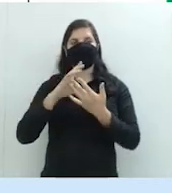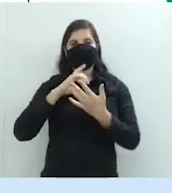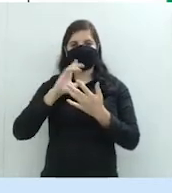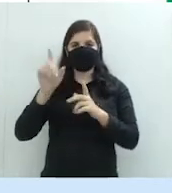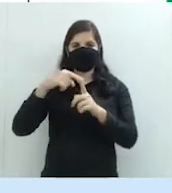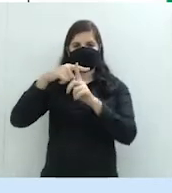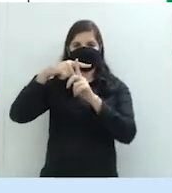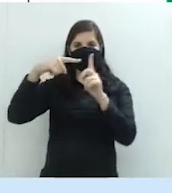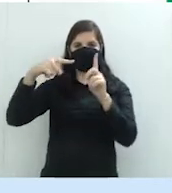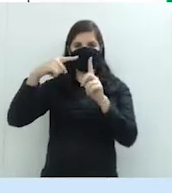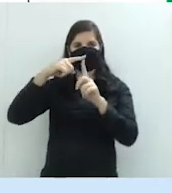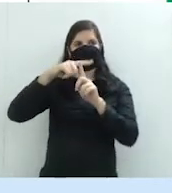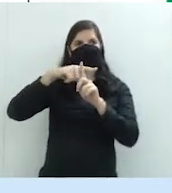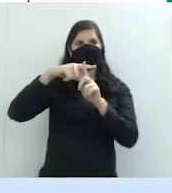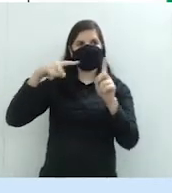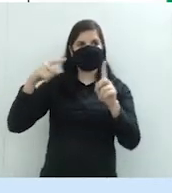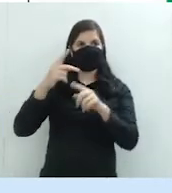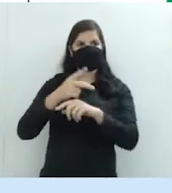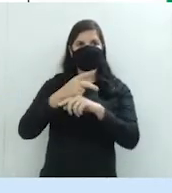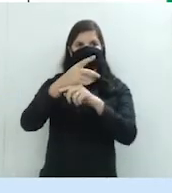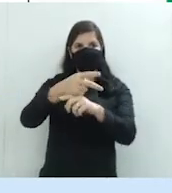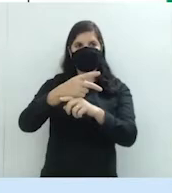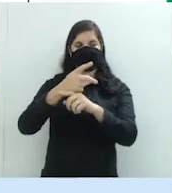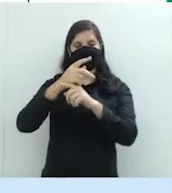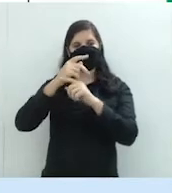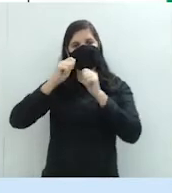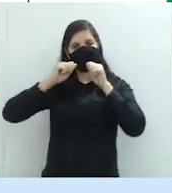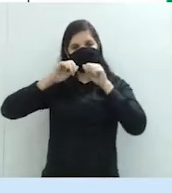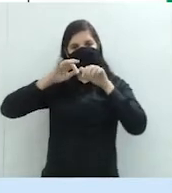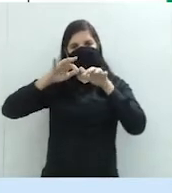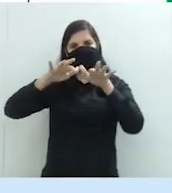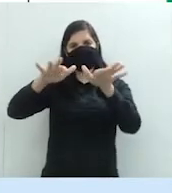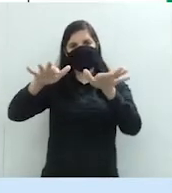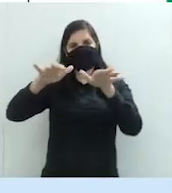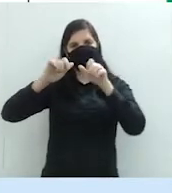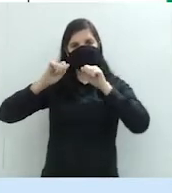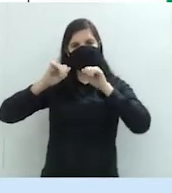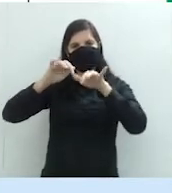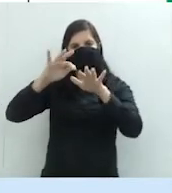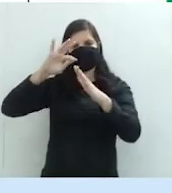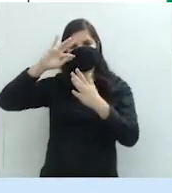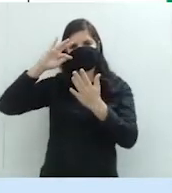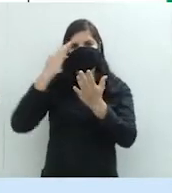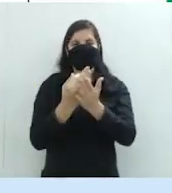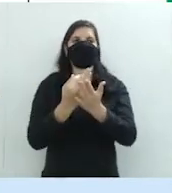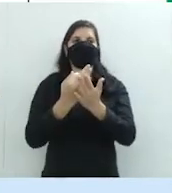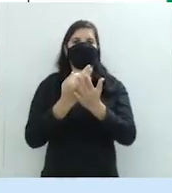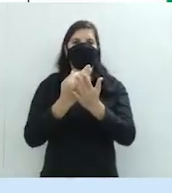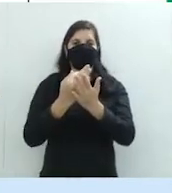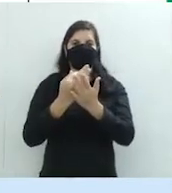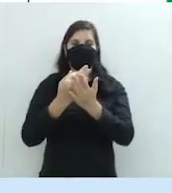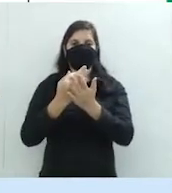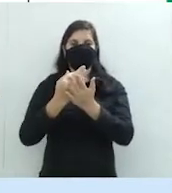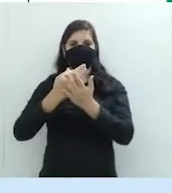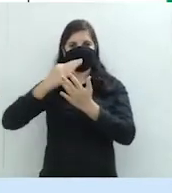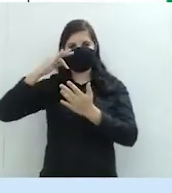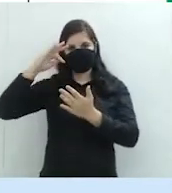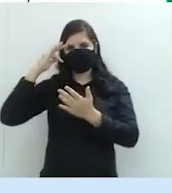Espírito cruzadista. Não é isso? Espírito cruzadista, as cruzadas de expansão de fé cristã.